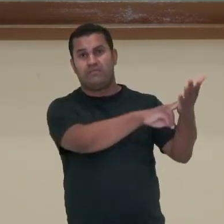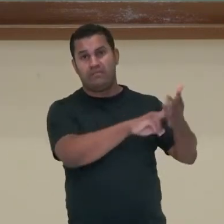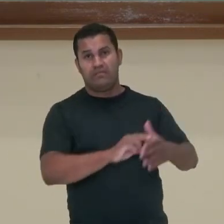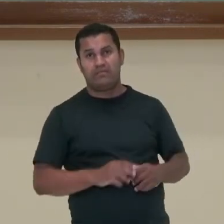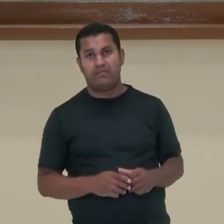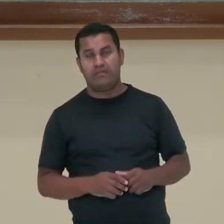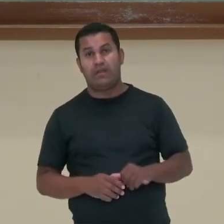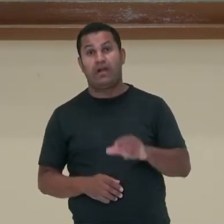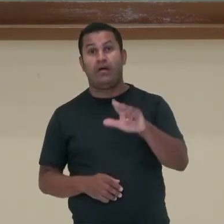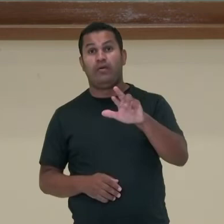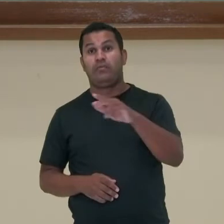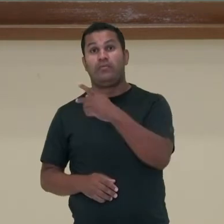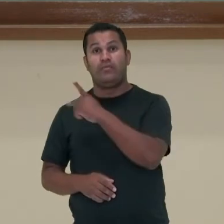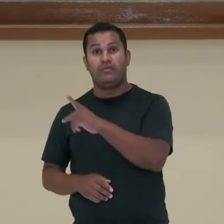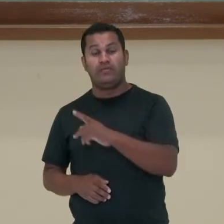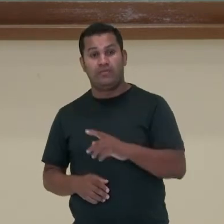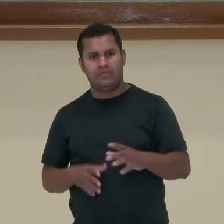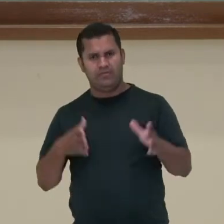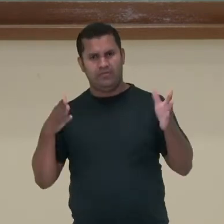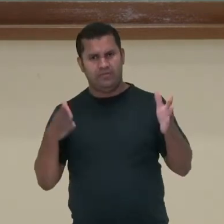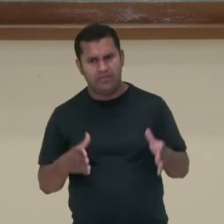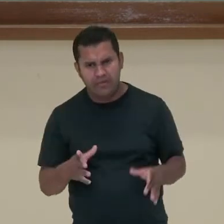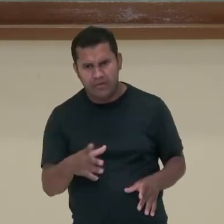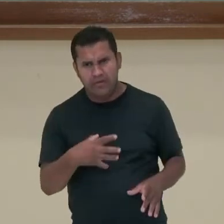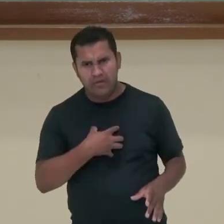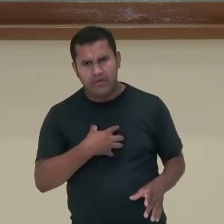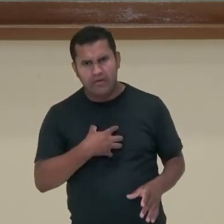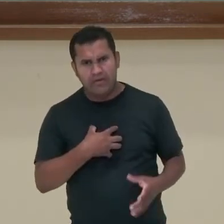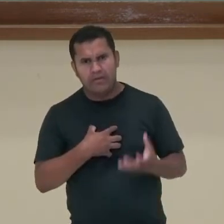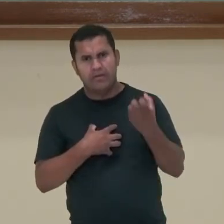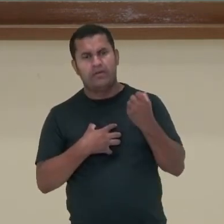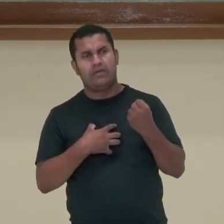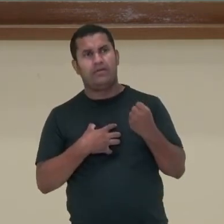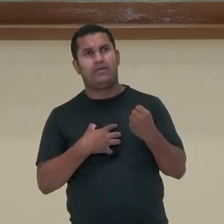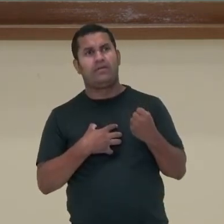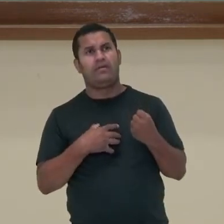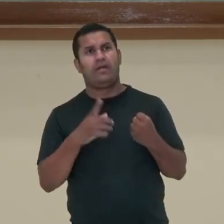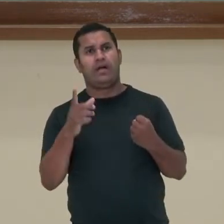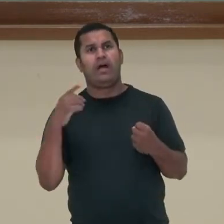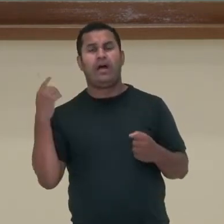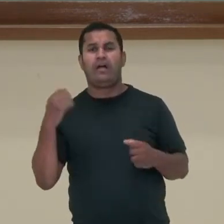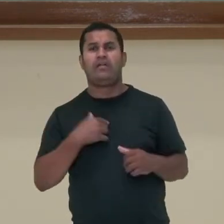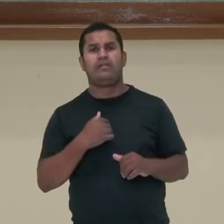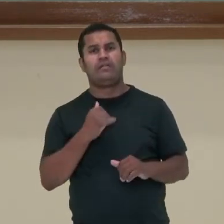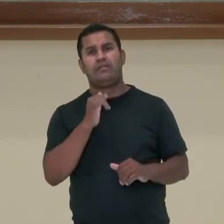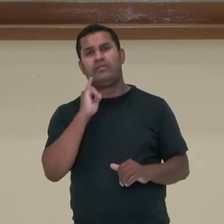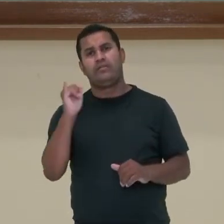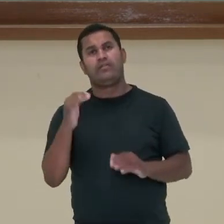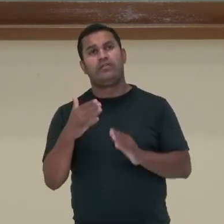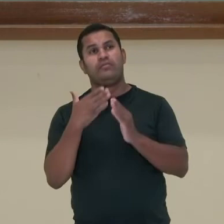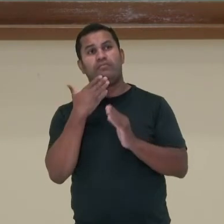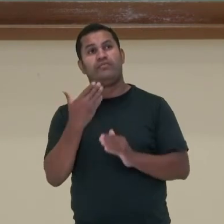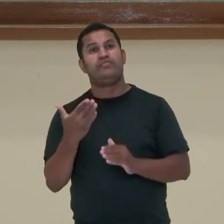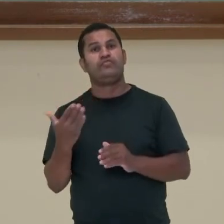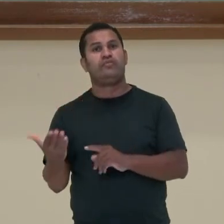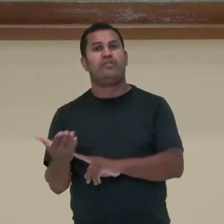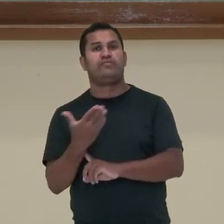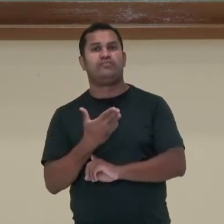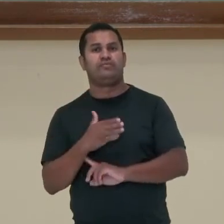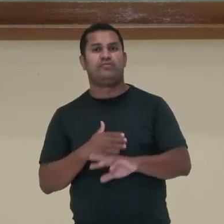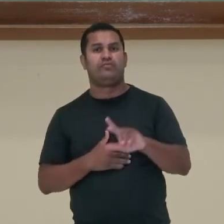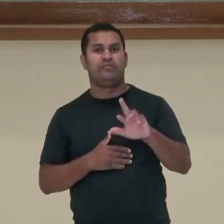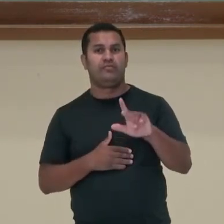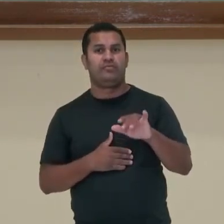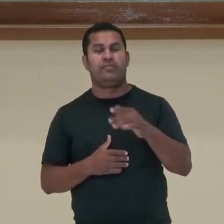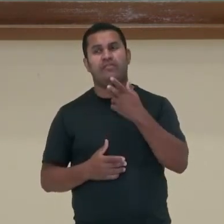Theo. E daí quando ele viu que ele fez isso, ele falou para o Theo, eu estou meio louco, cortei minha orelha, eu quero me internar no hospício. Daí Theo ajudou ele a se